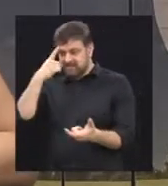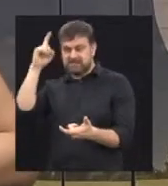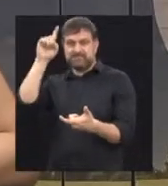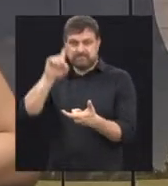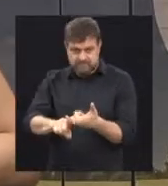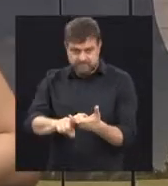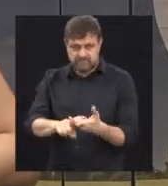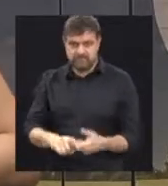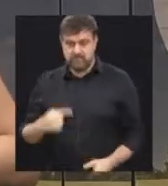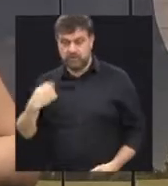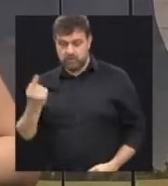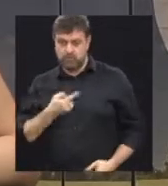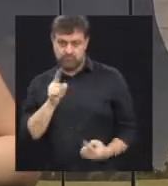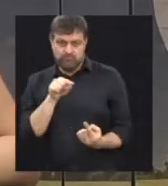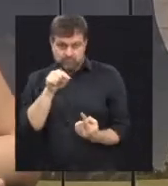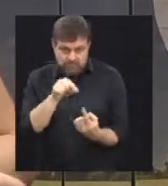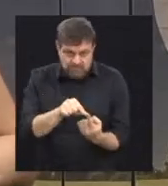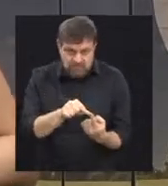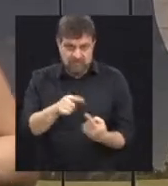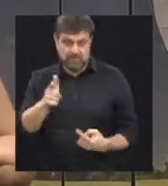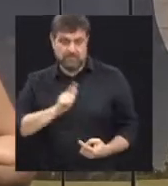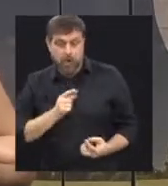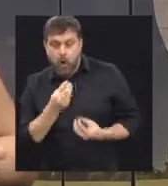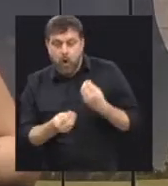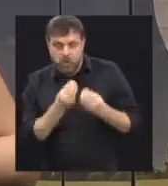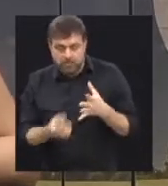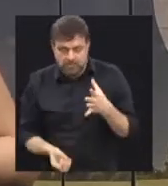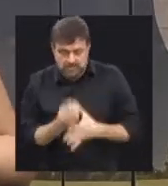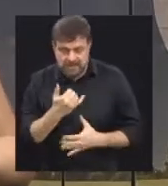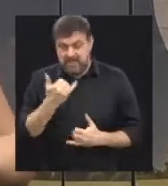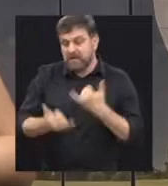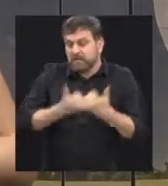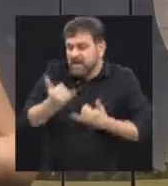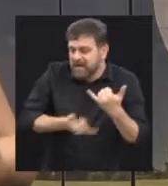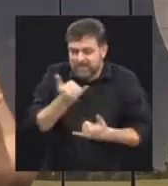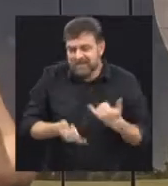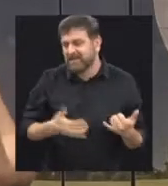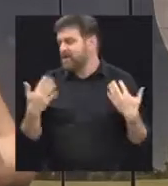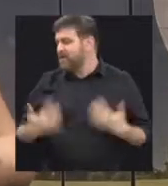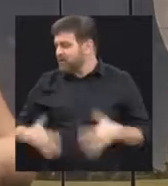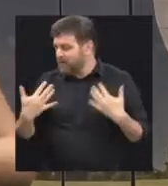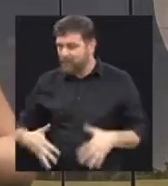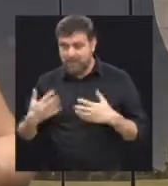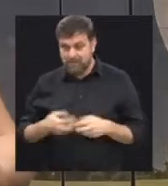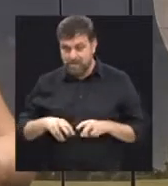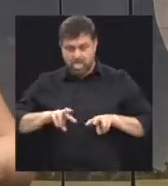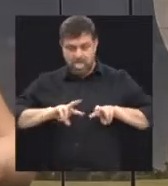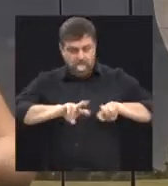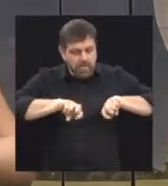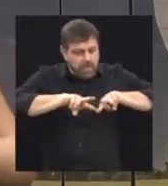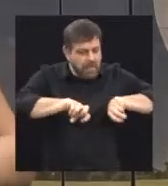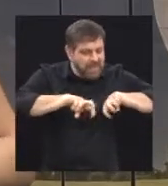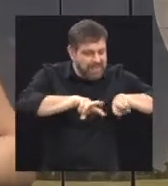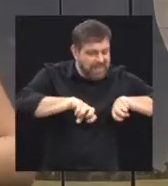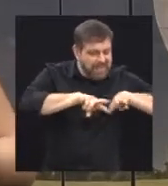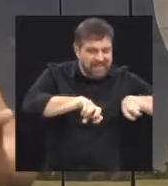alfabetização. Essa é a nossa intenção. E para ter essa construção, tem que brincar e tem que brincar muito, tem que explorar muito. De uma forma lúdica, né?